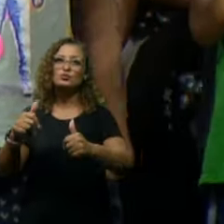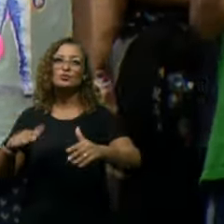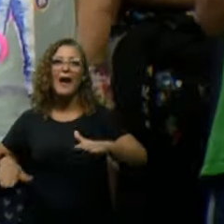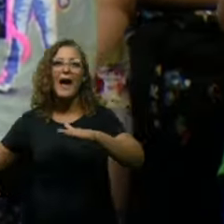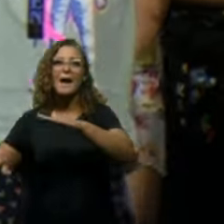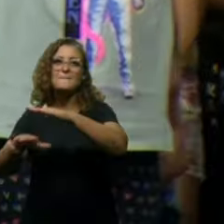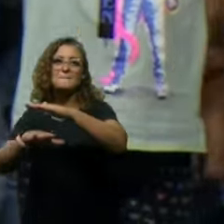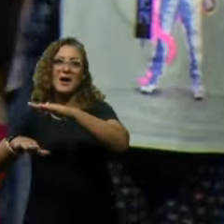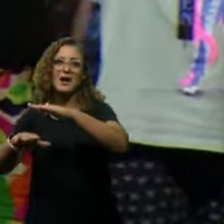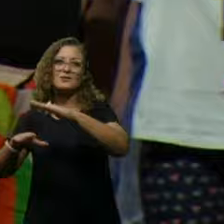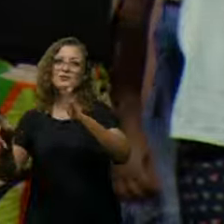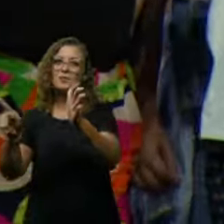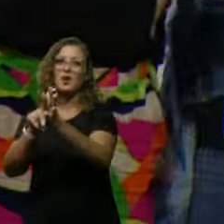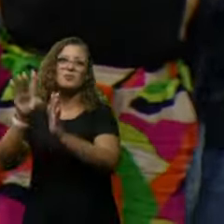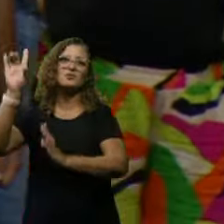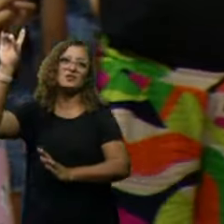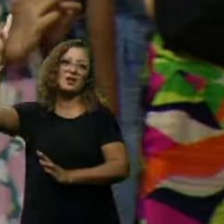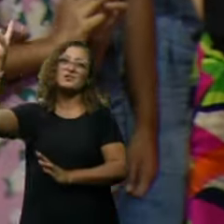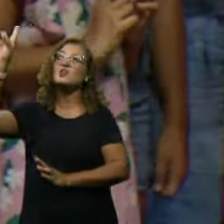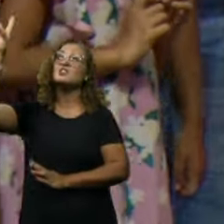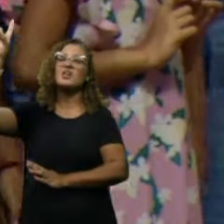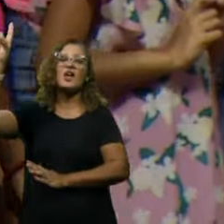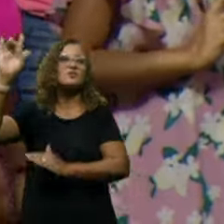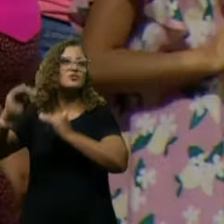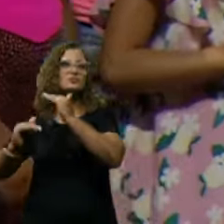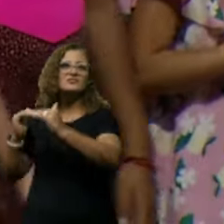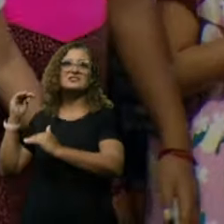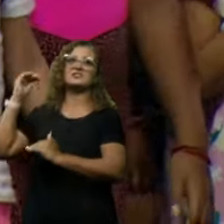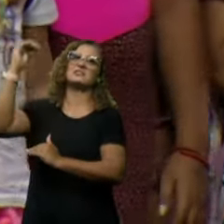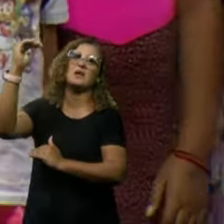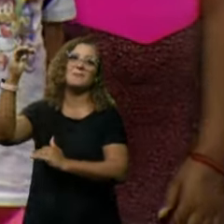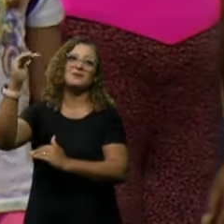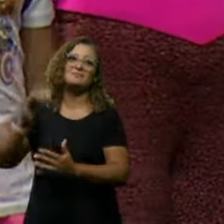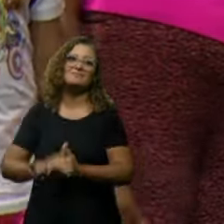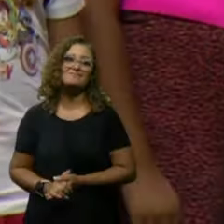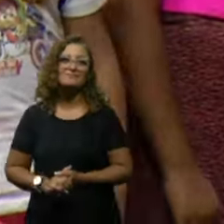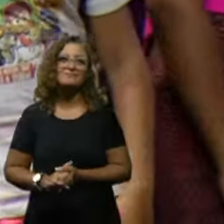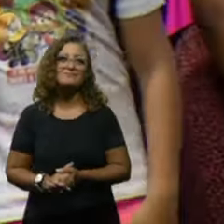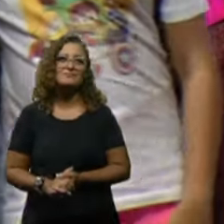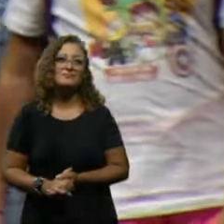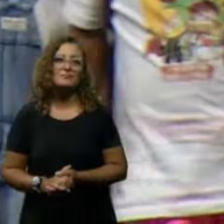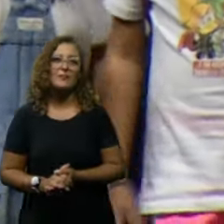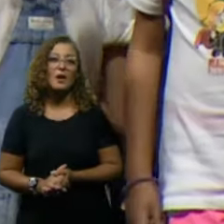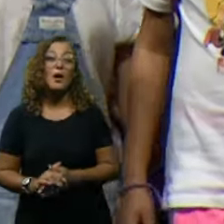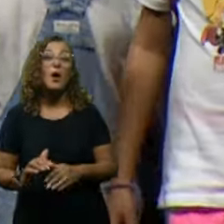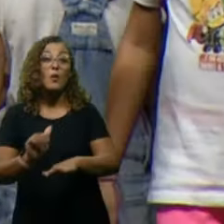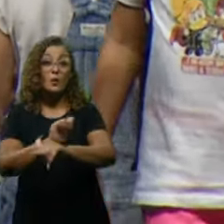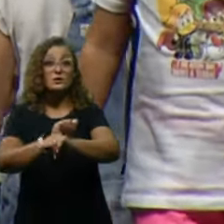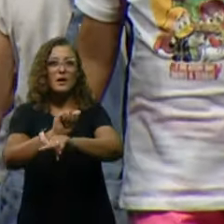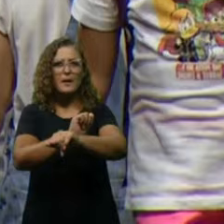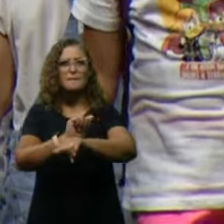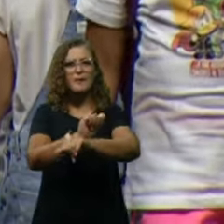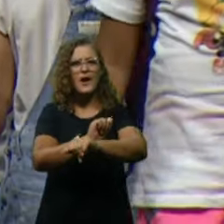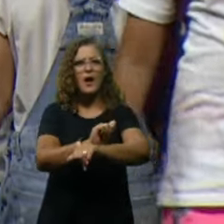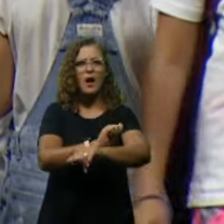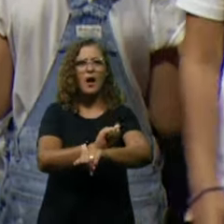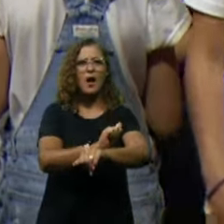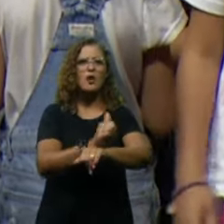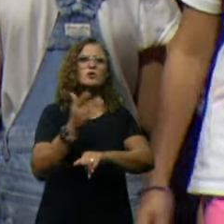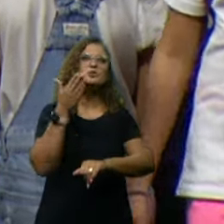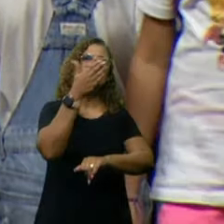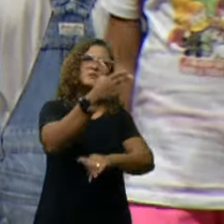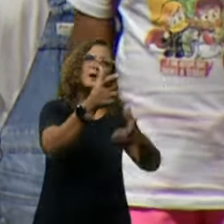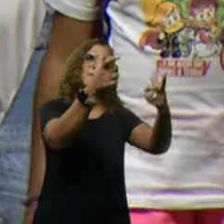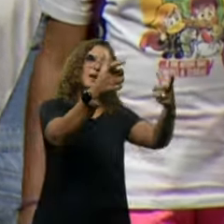dele porque só ele dá conta de sustentar isso quando Abreu entra em Canaã abrir mão do que é dele